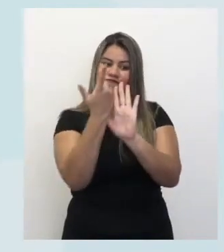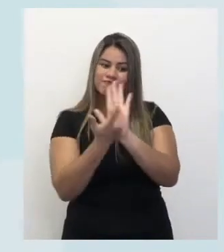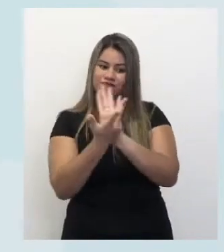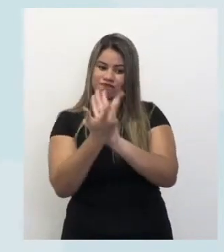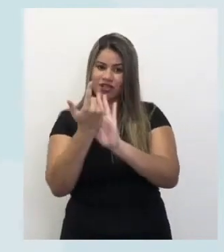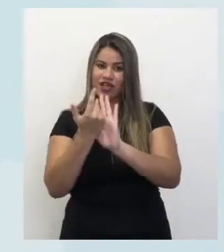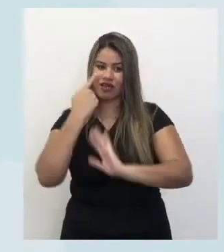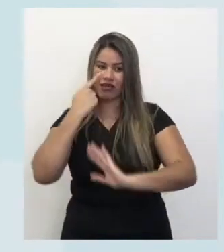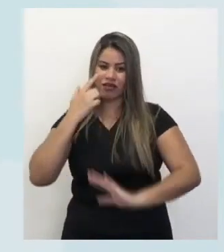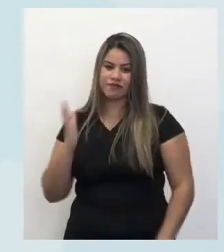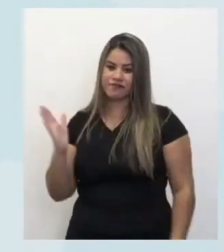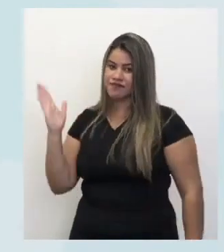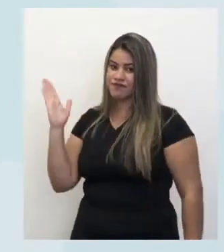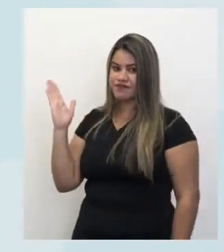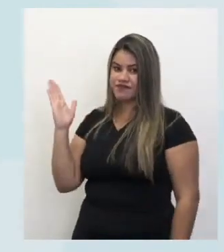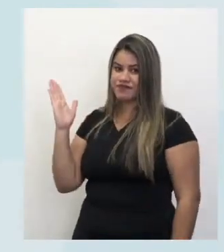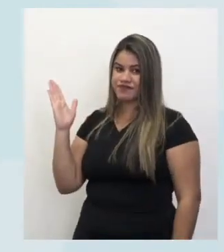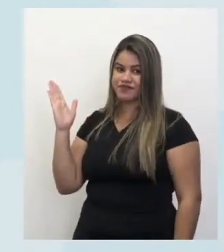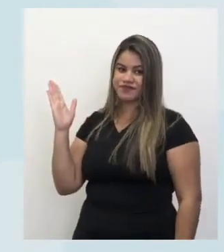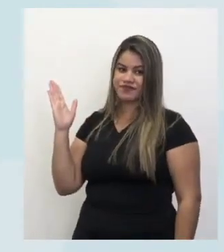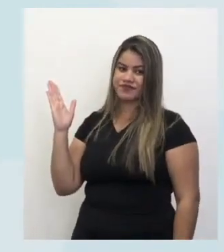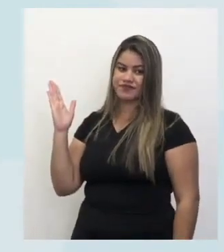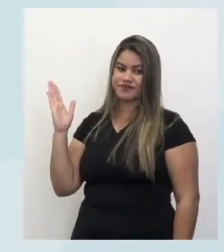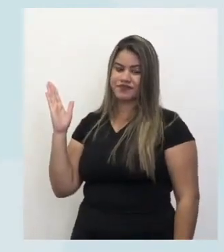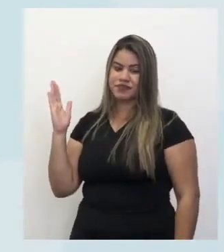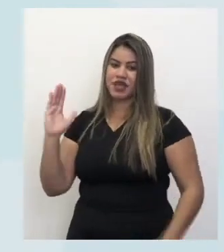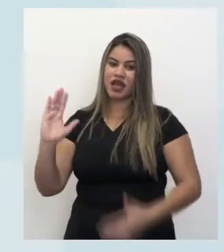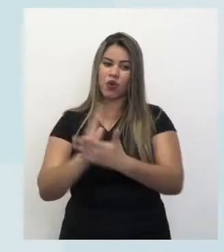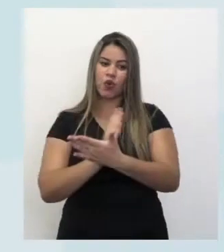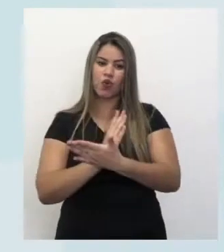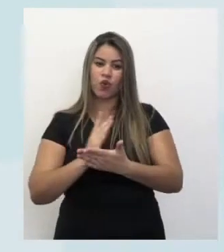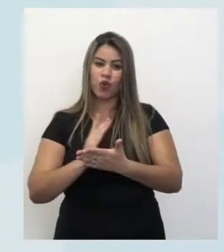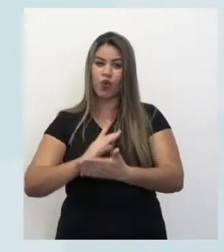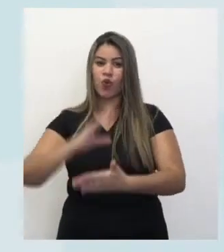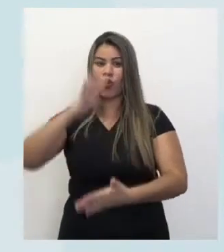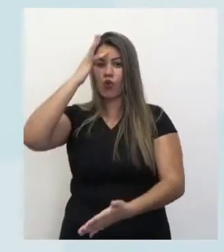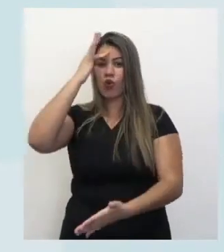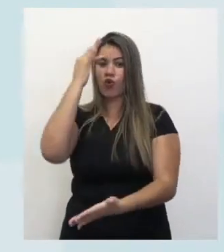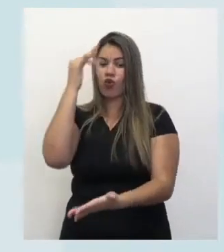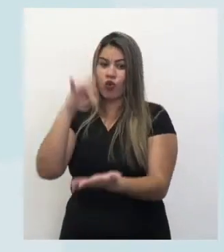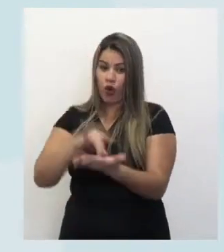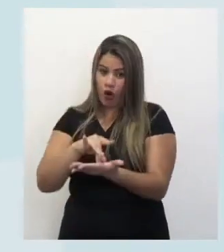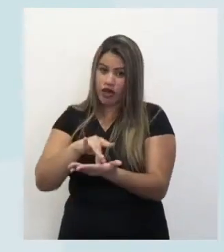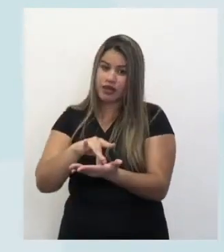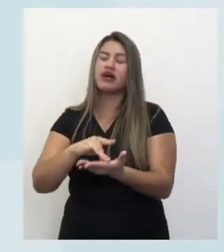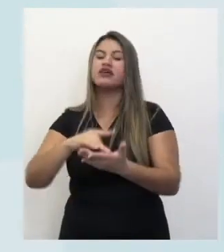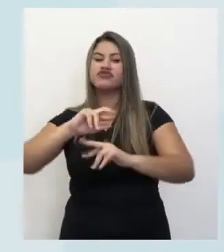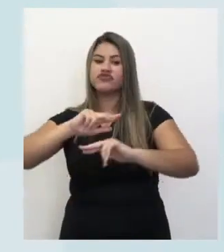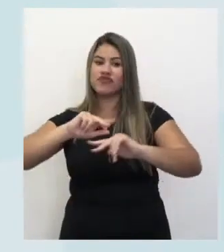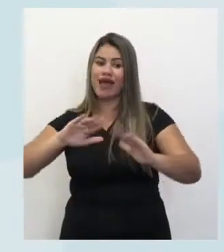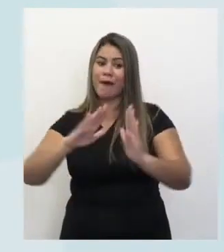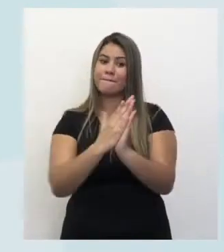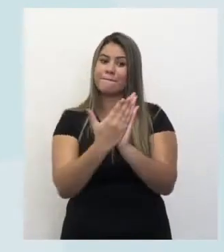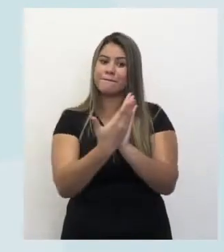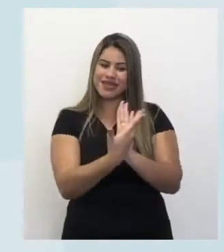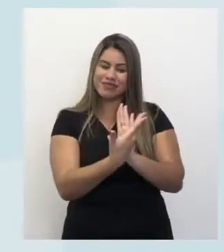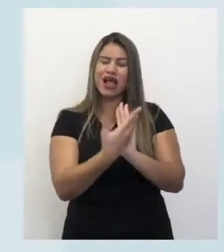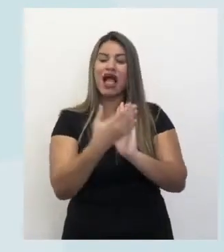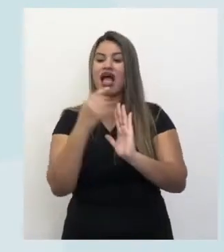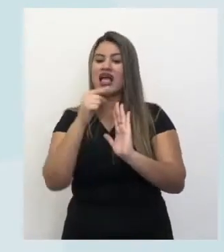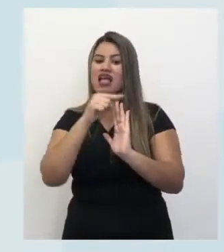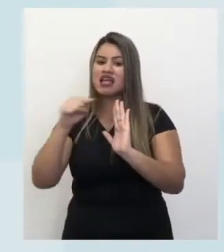dessa iluminura aí, né, alguns dogmas, algumas passagens bíblicas, que era um jeito deles